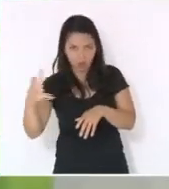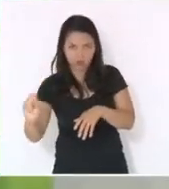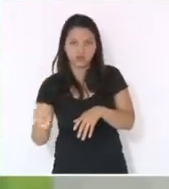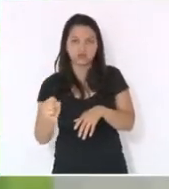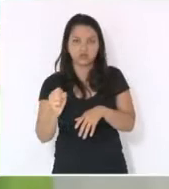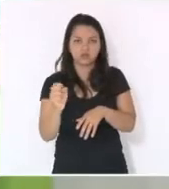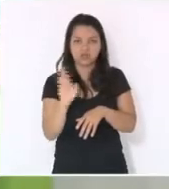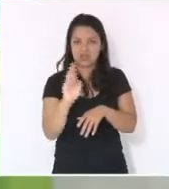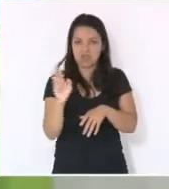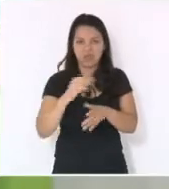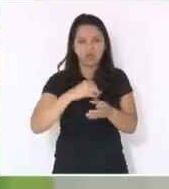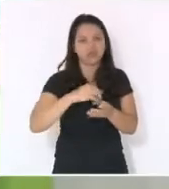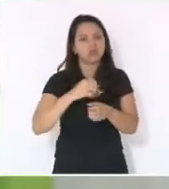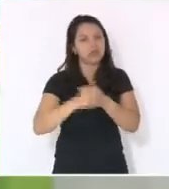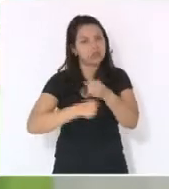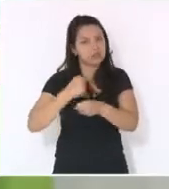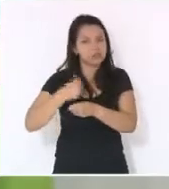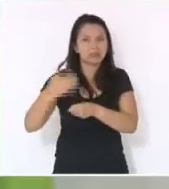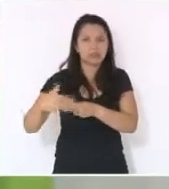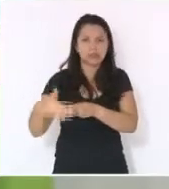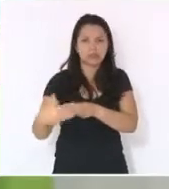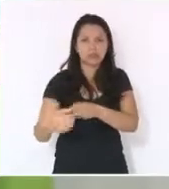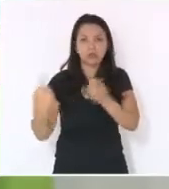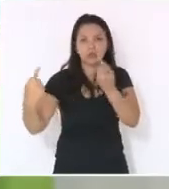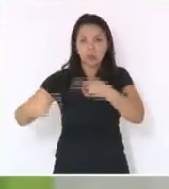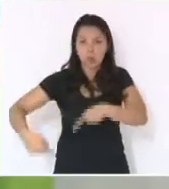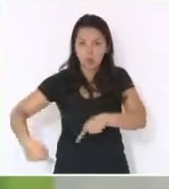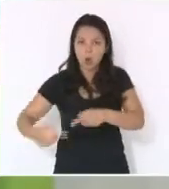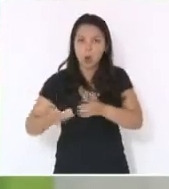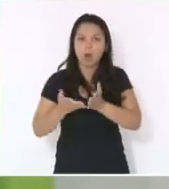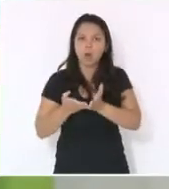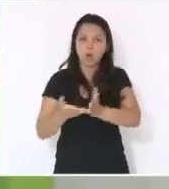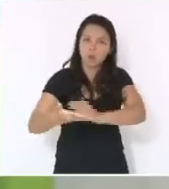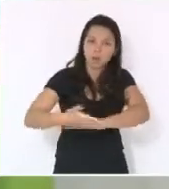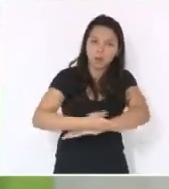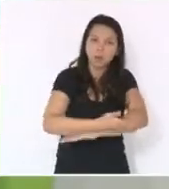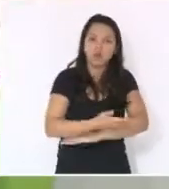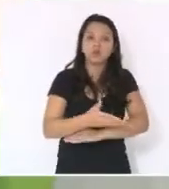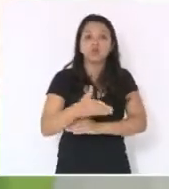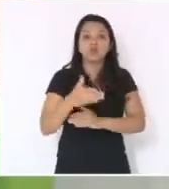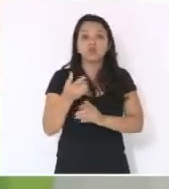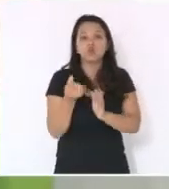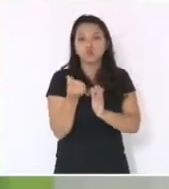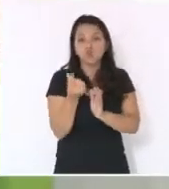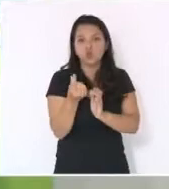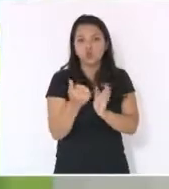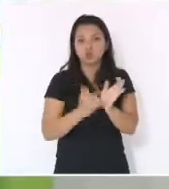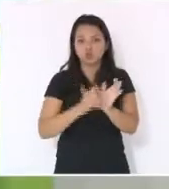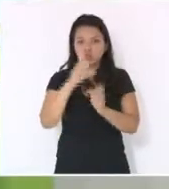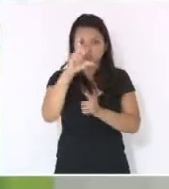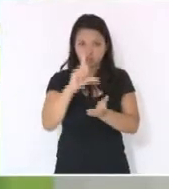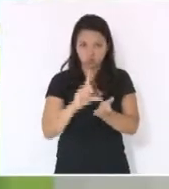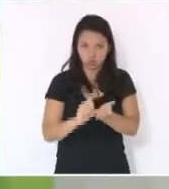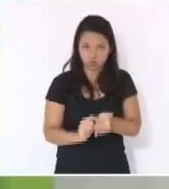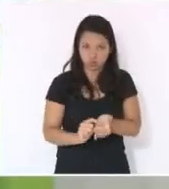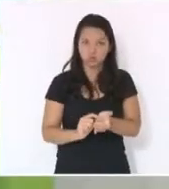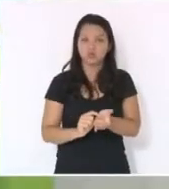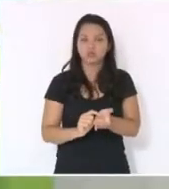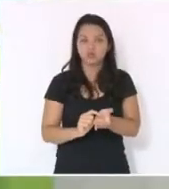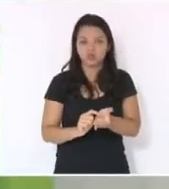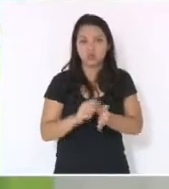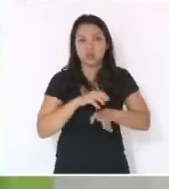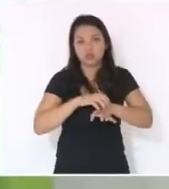competitividade para os nossos portos, reduzindo o custo, inclusive, do frete da exportação, porque você tem mais trânsito